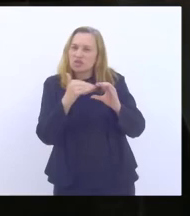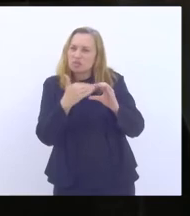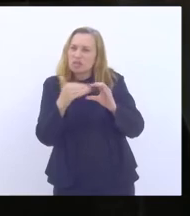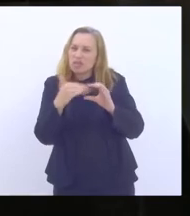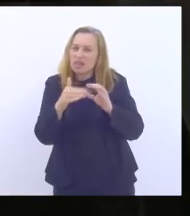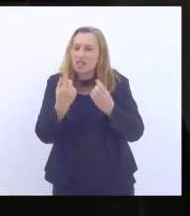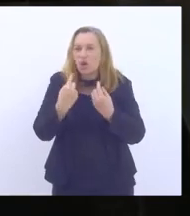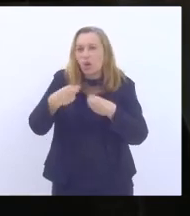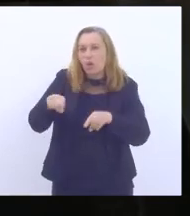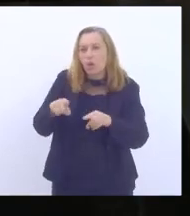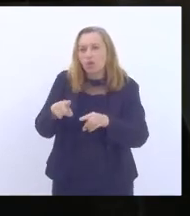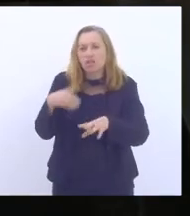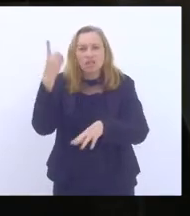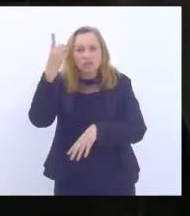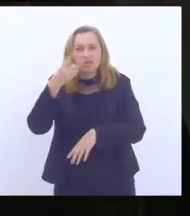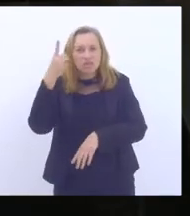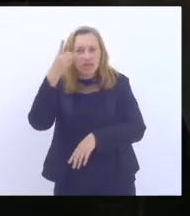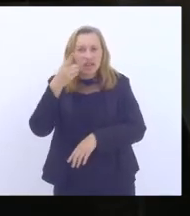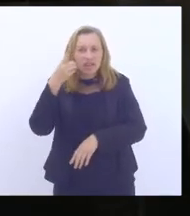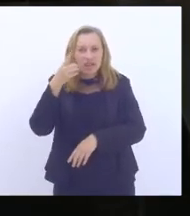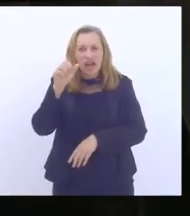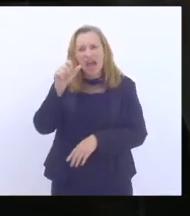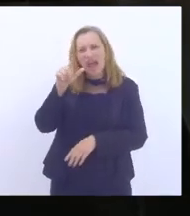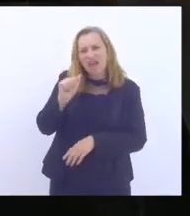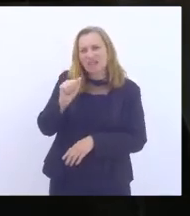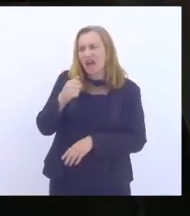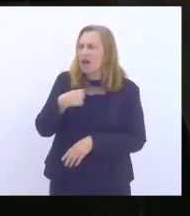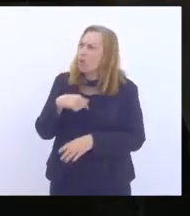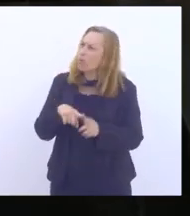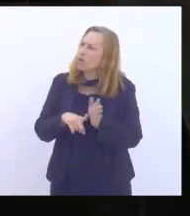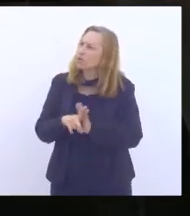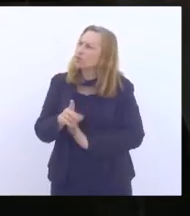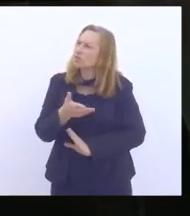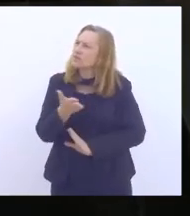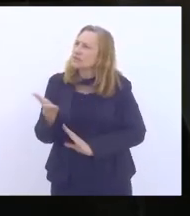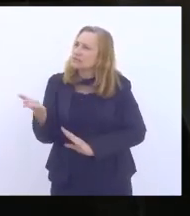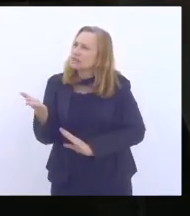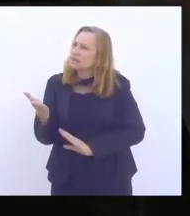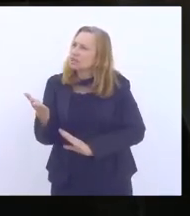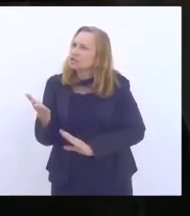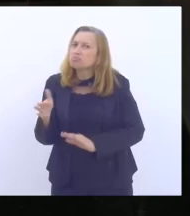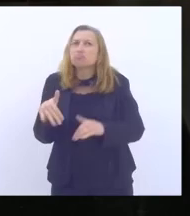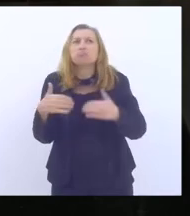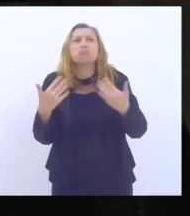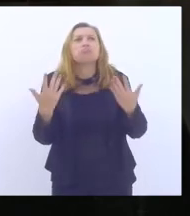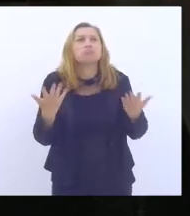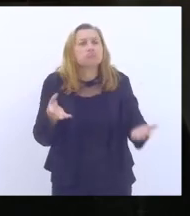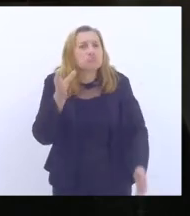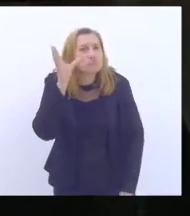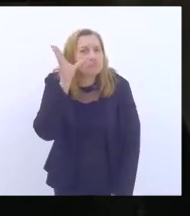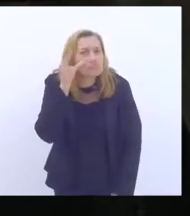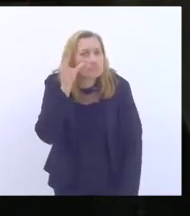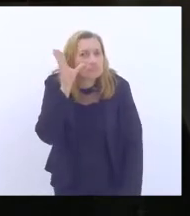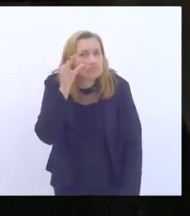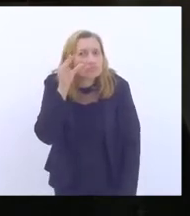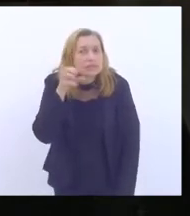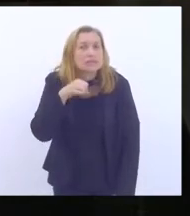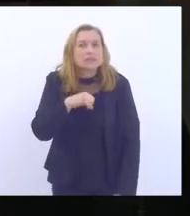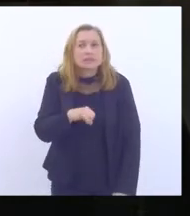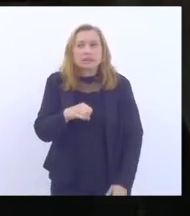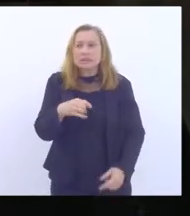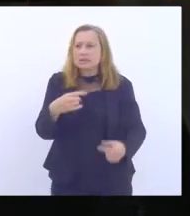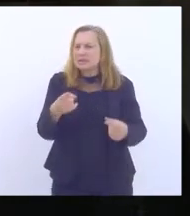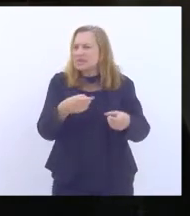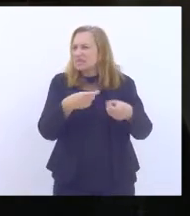contra a deputada lá na passos e aí eu pergunto a vocês qual o interesse se Estamos